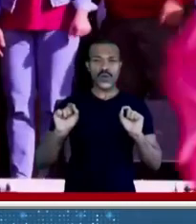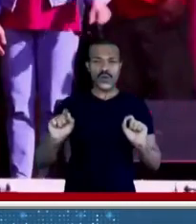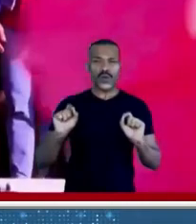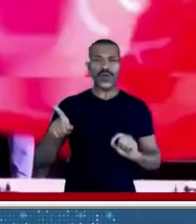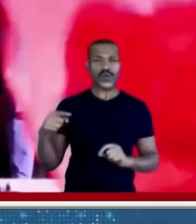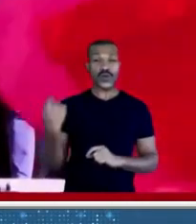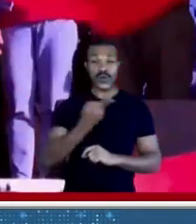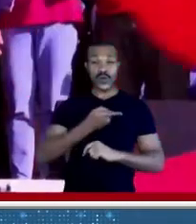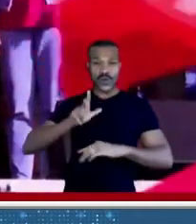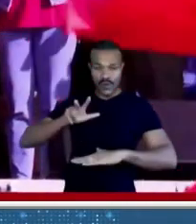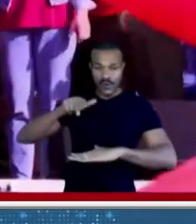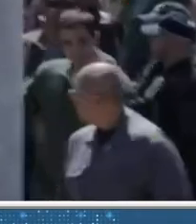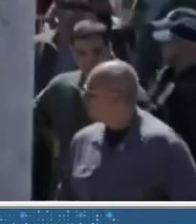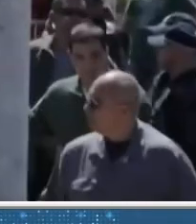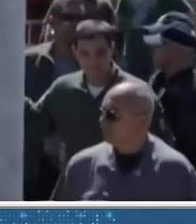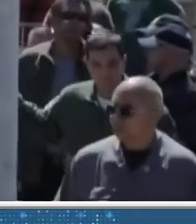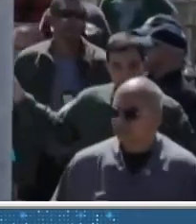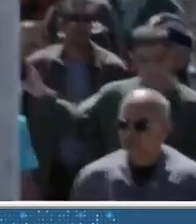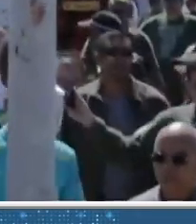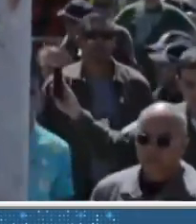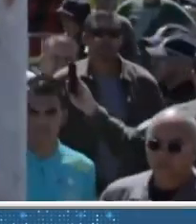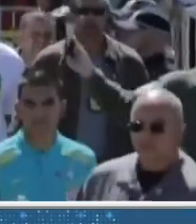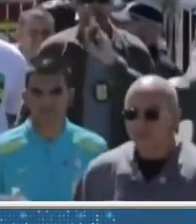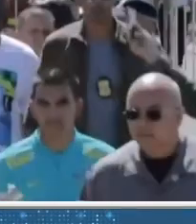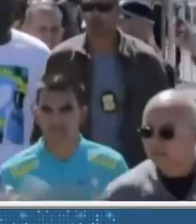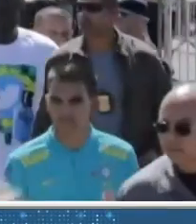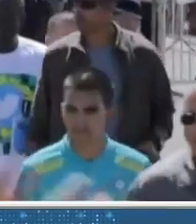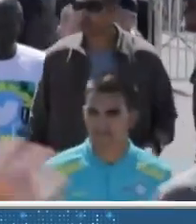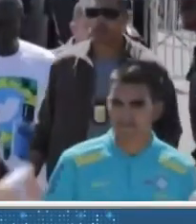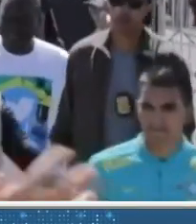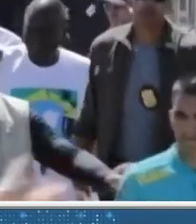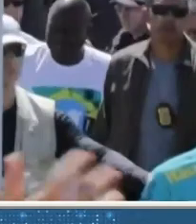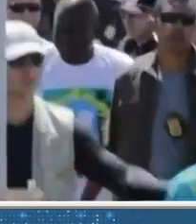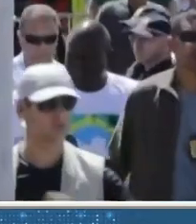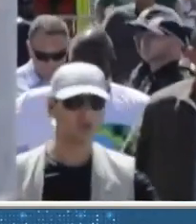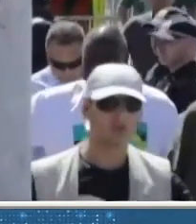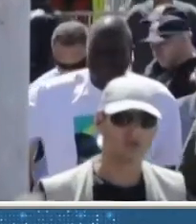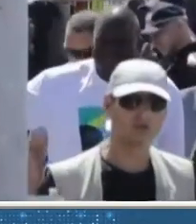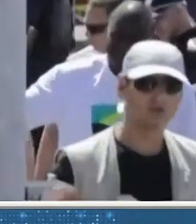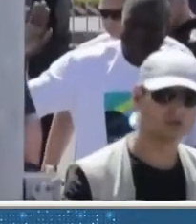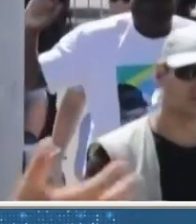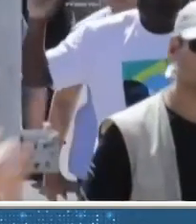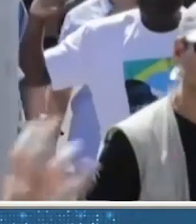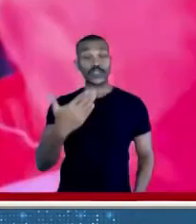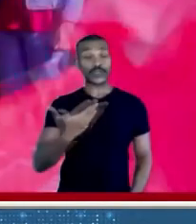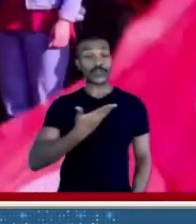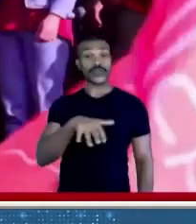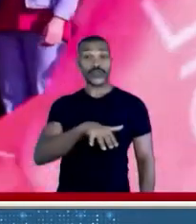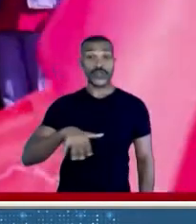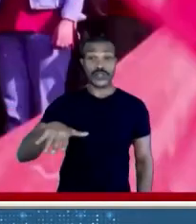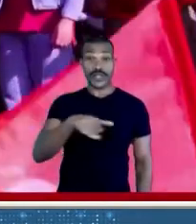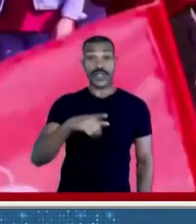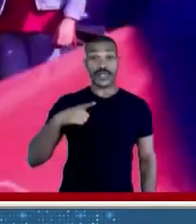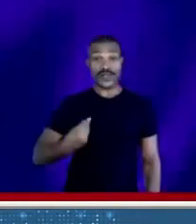que as propagandas na TV e no rádio servirão mais do que nas redes sociais para que essas questões possam